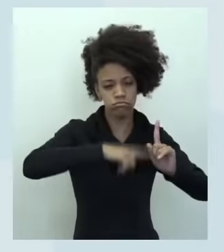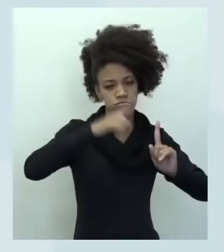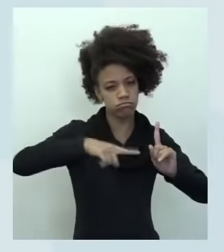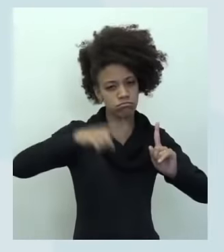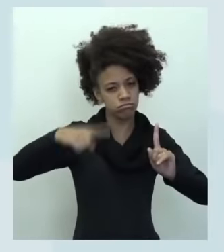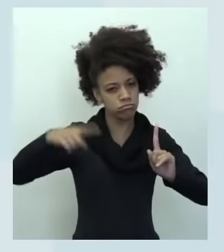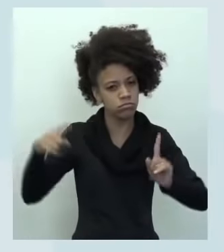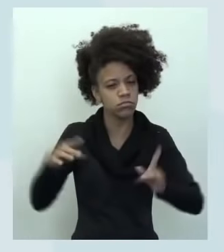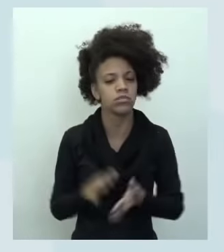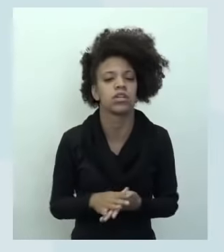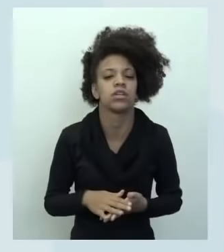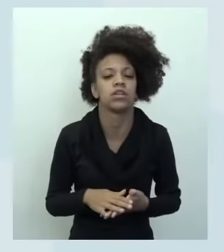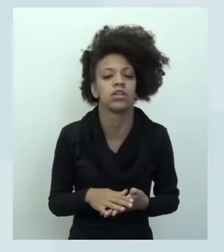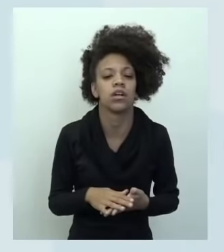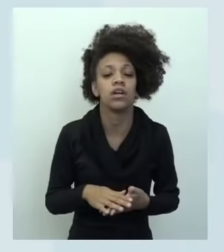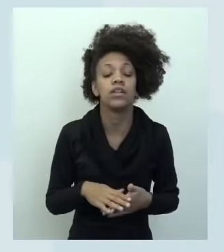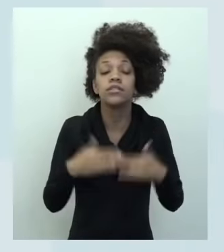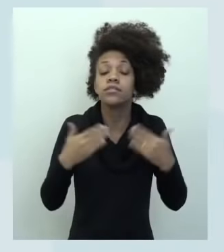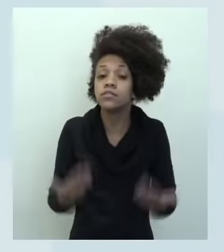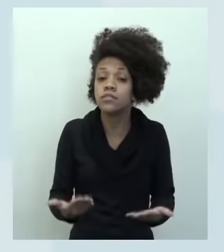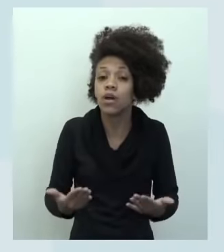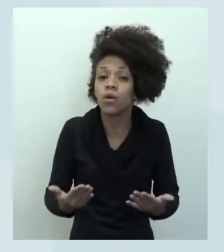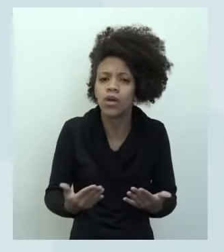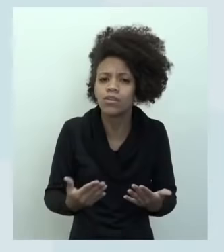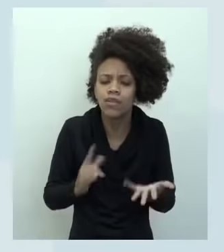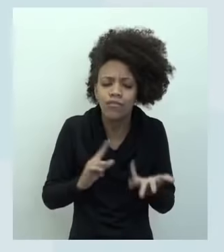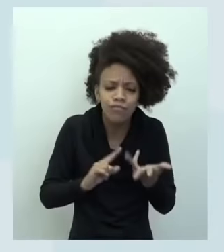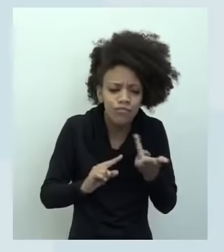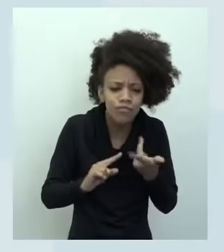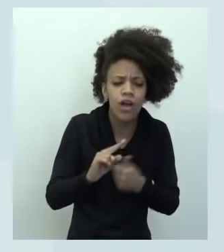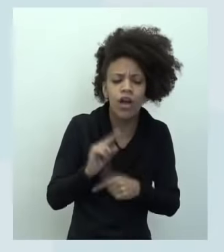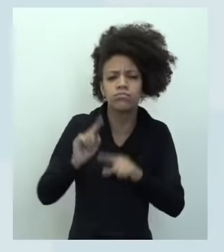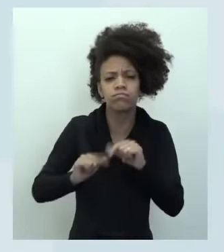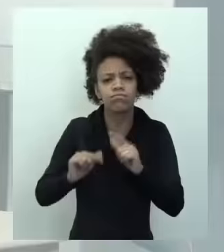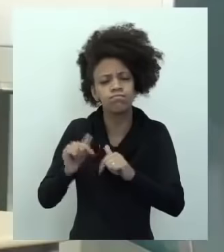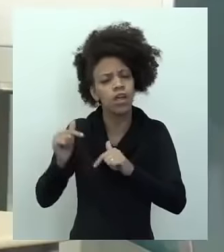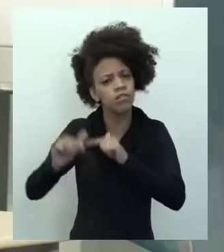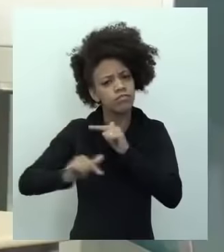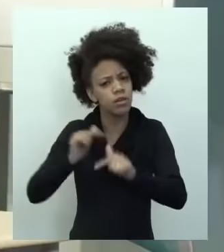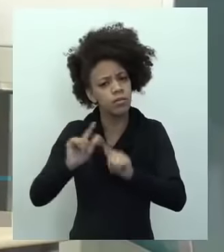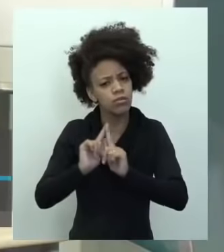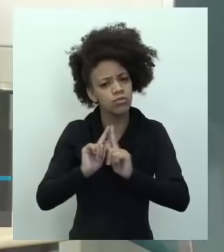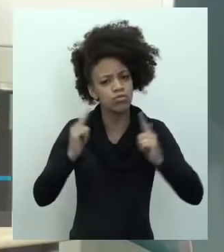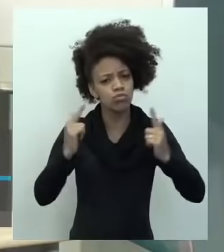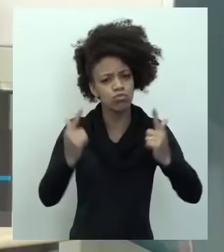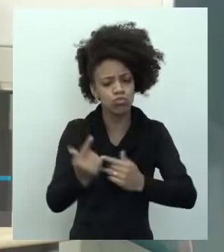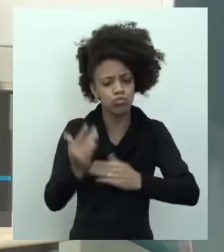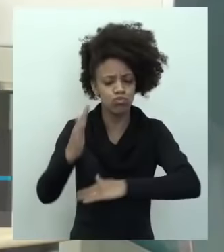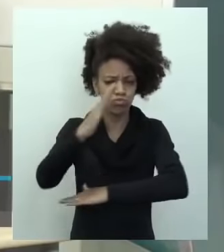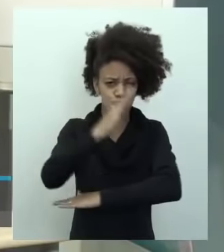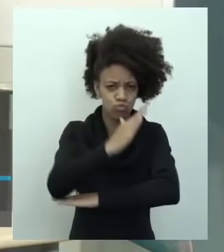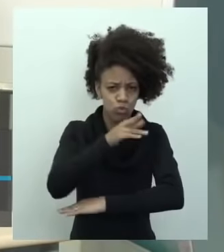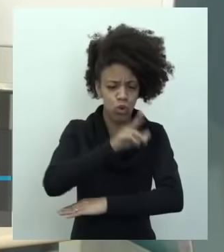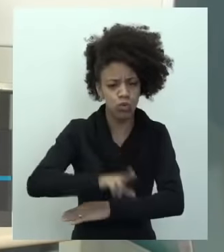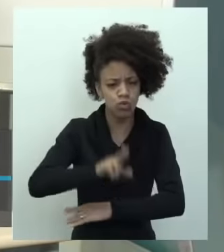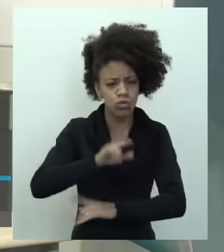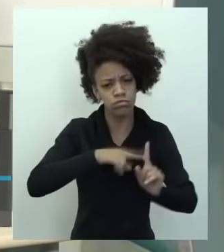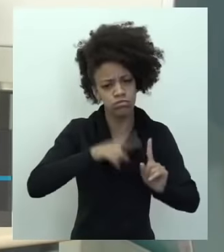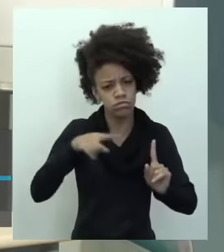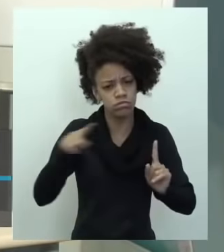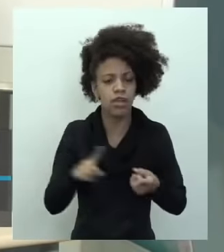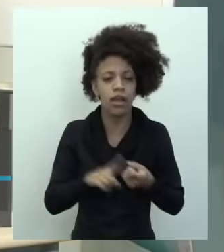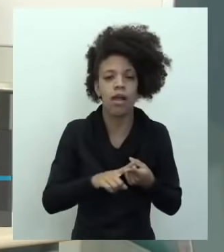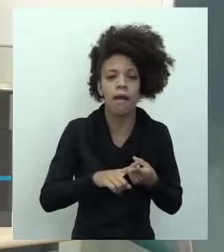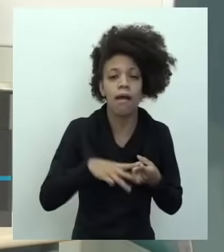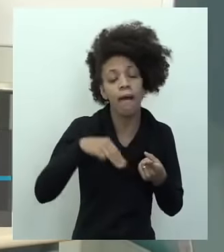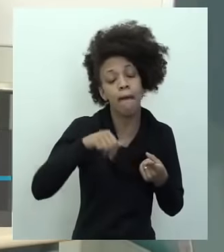né, censitários. Então, são itens que são trabalhados, né, dentro da cartografia que utilizam a escala. Então, ele falou aqui de